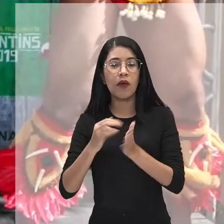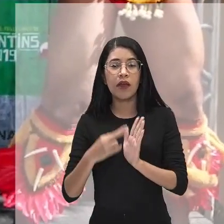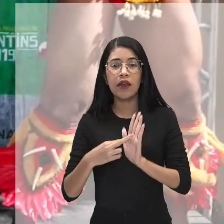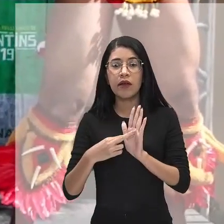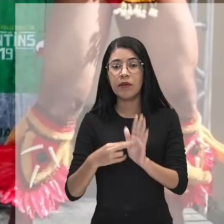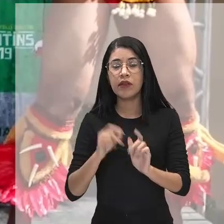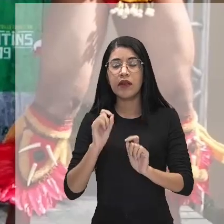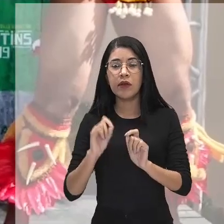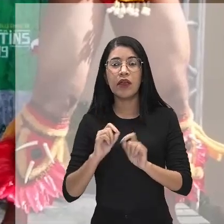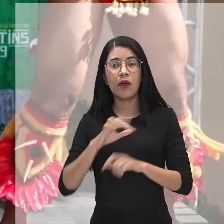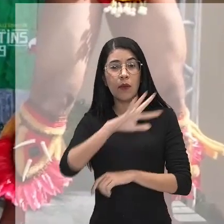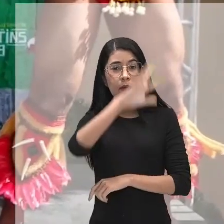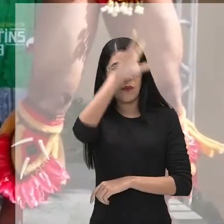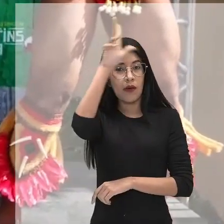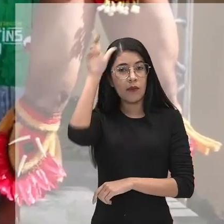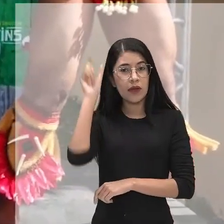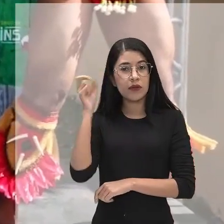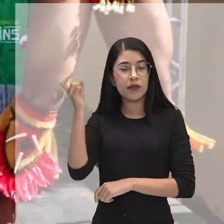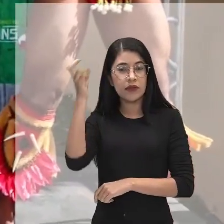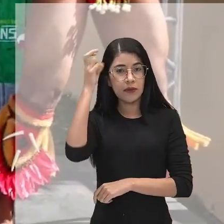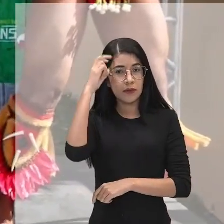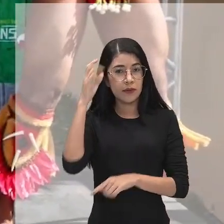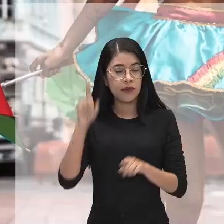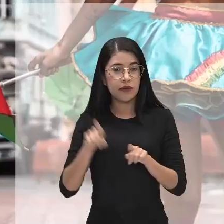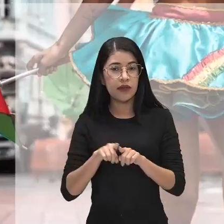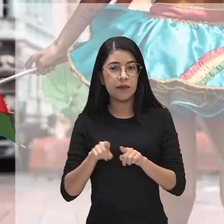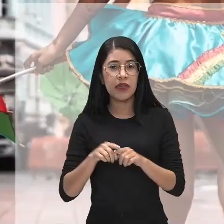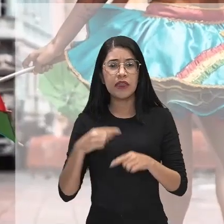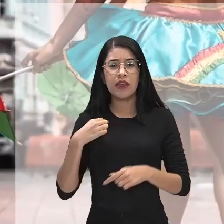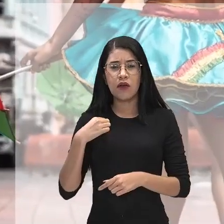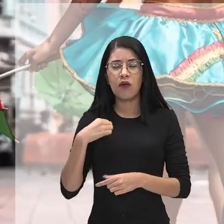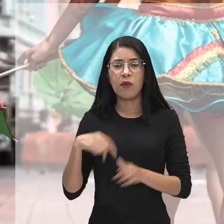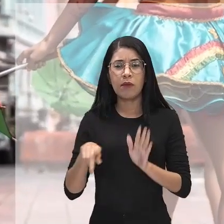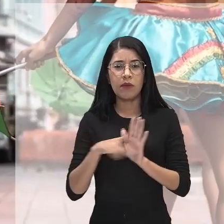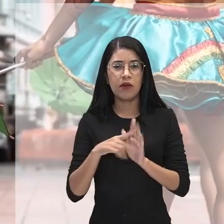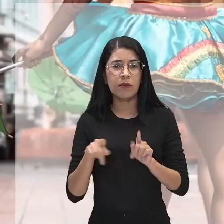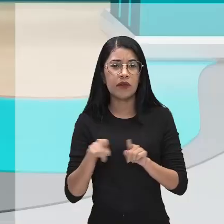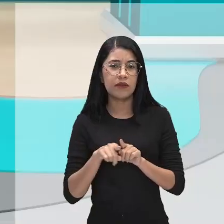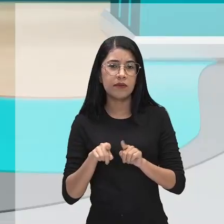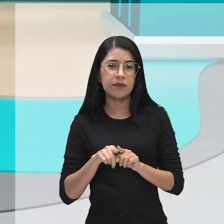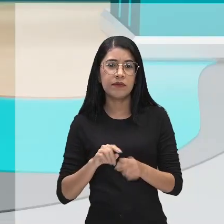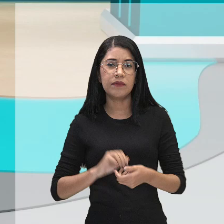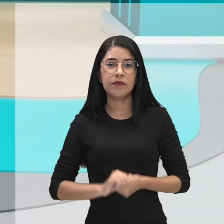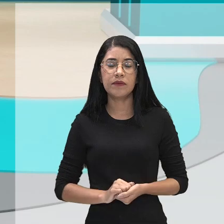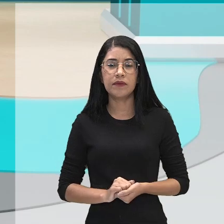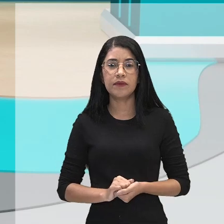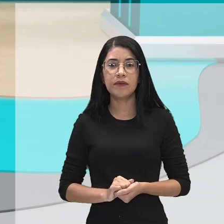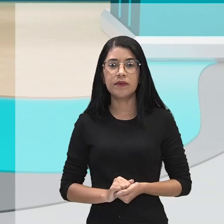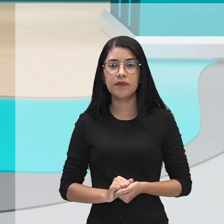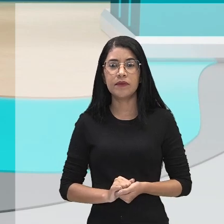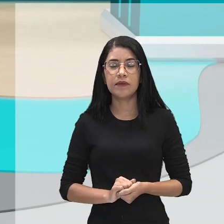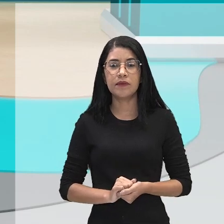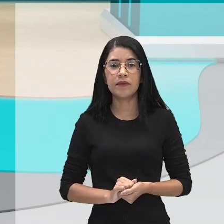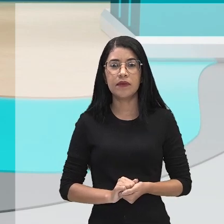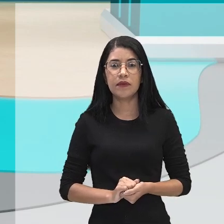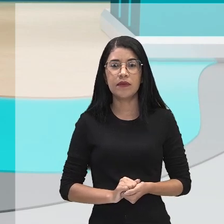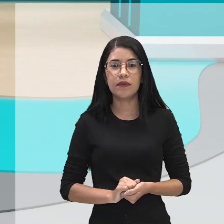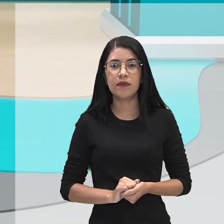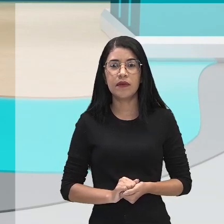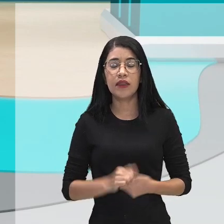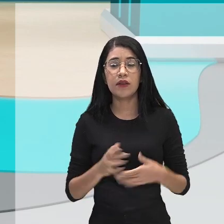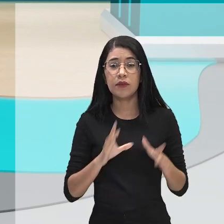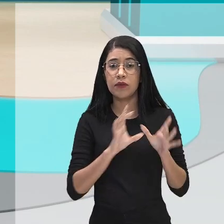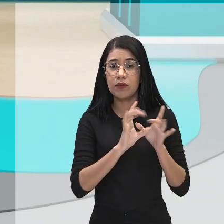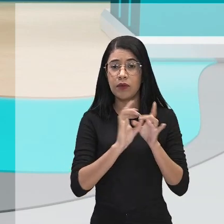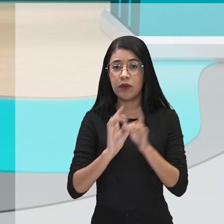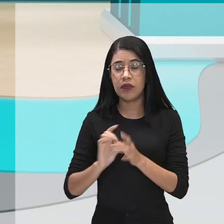representa, né, o nosso Amazonas e tem também os seus figurinos como características, ok? Então, dentro desse